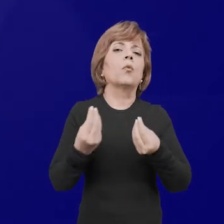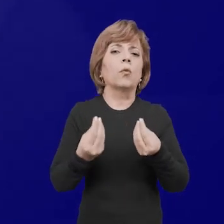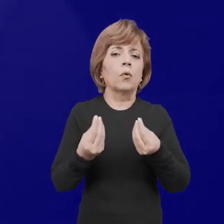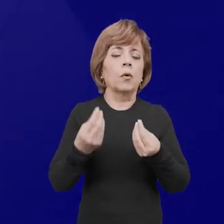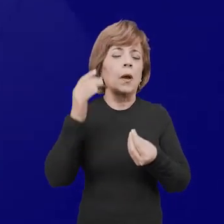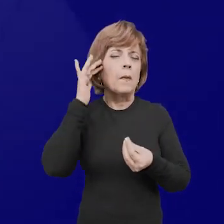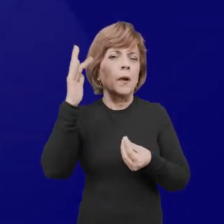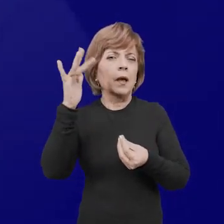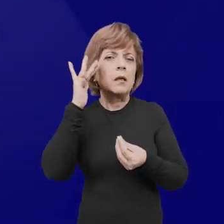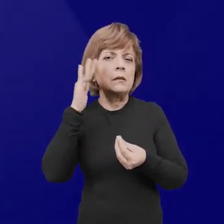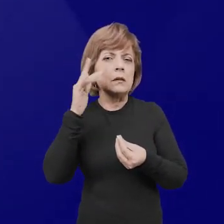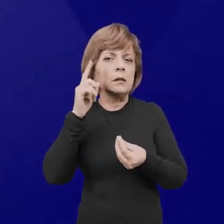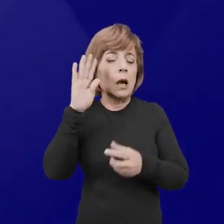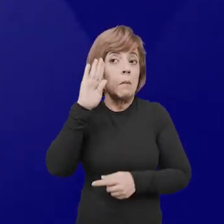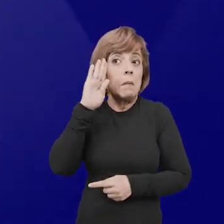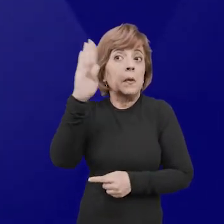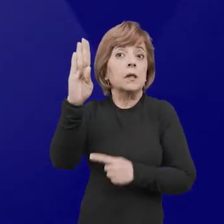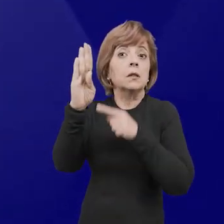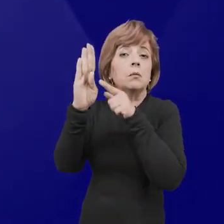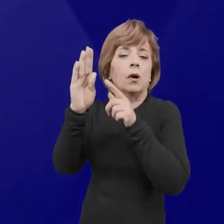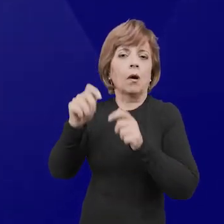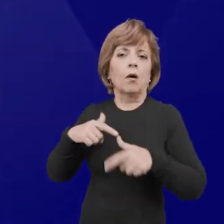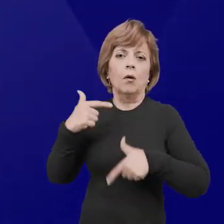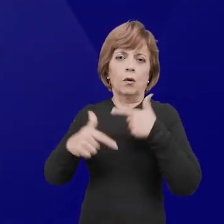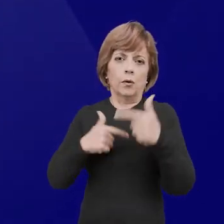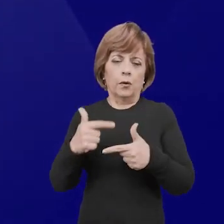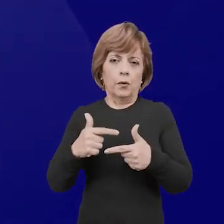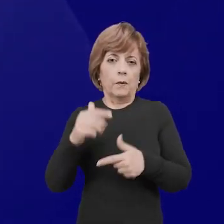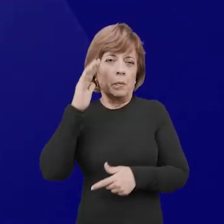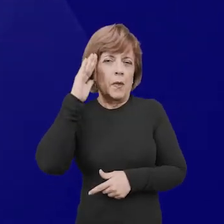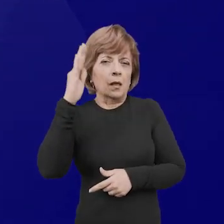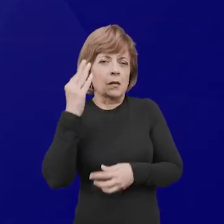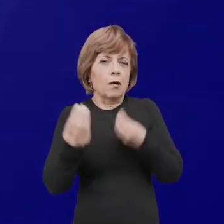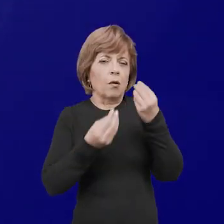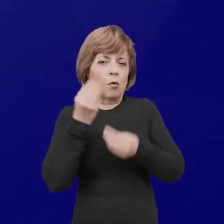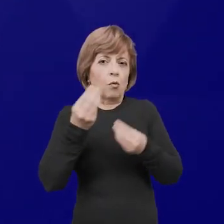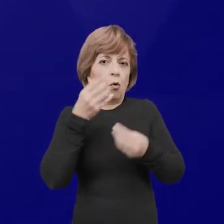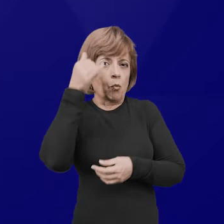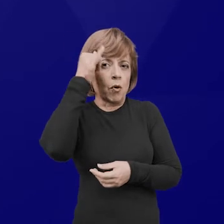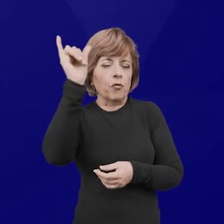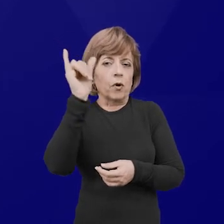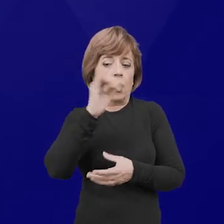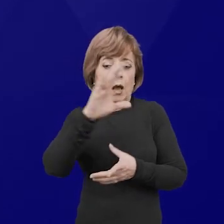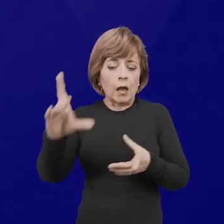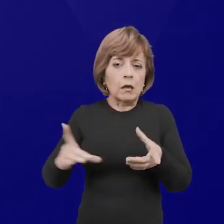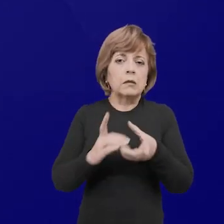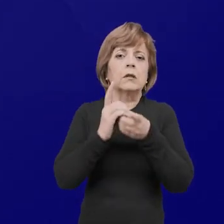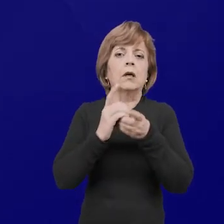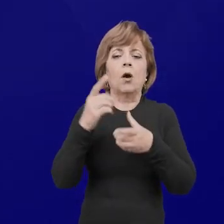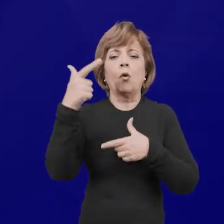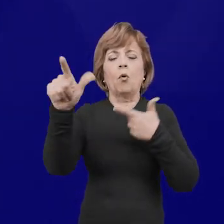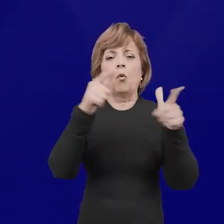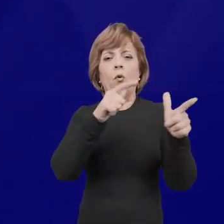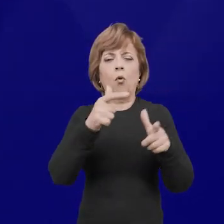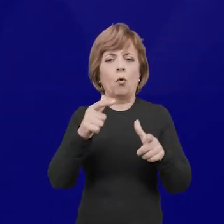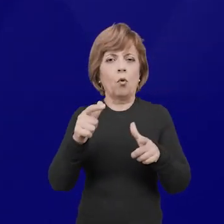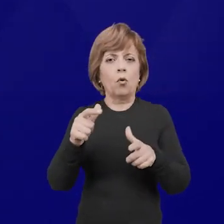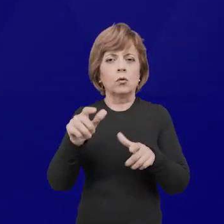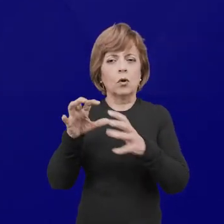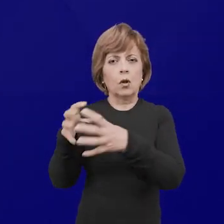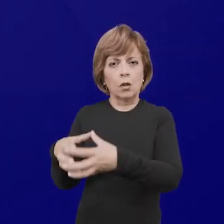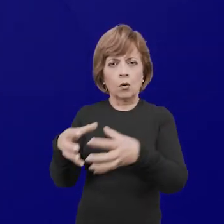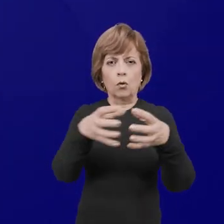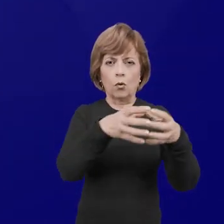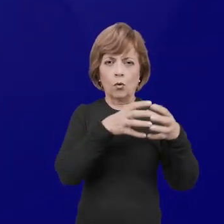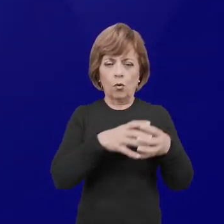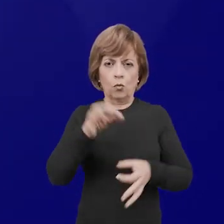em priorização? É possível pensar em ações distintas? É possível pensar em ações integradas com outros departamentos de justiça, com a polícia,